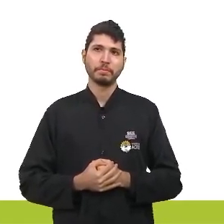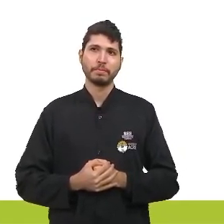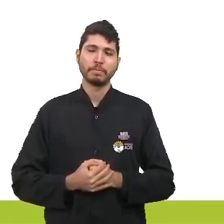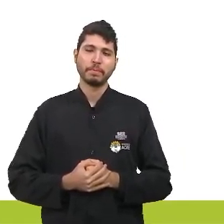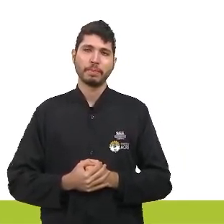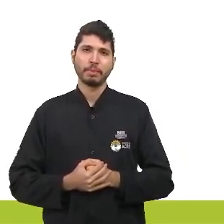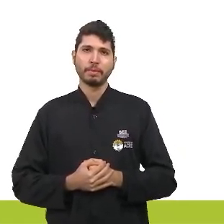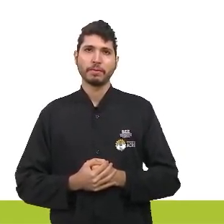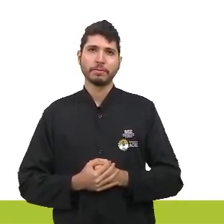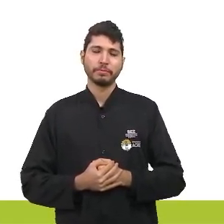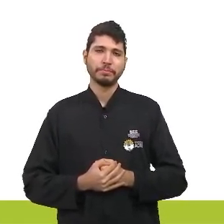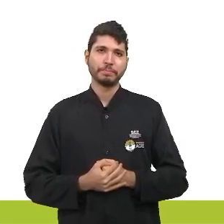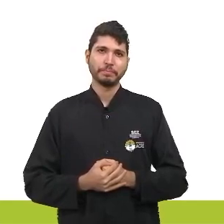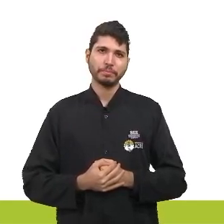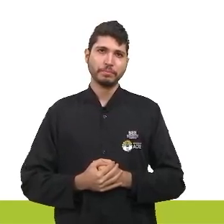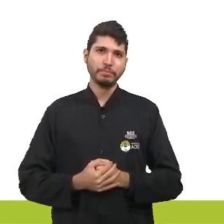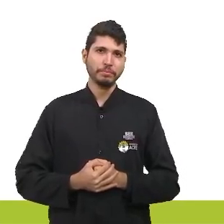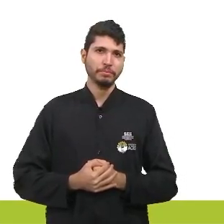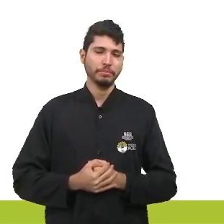fumantes.